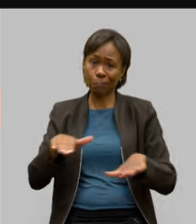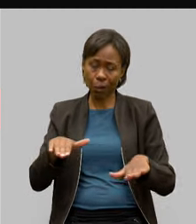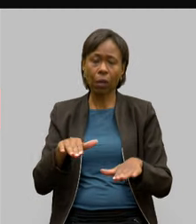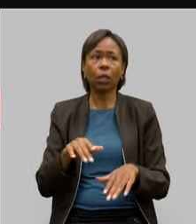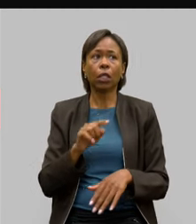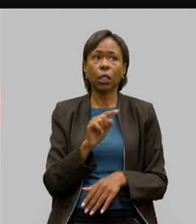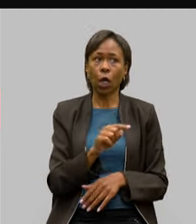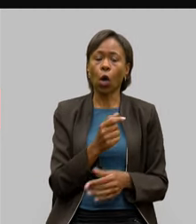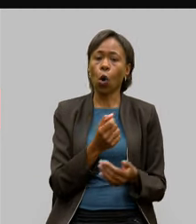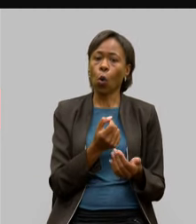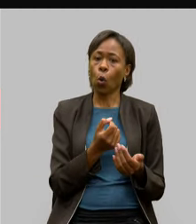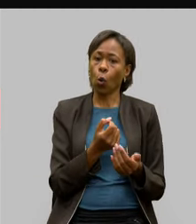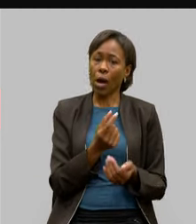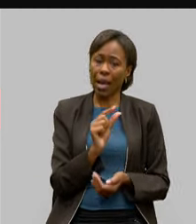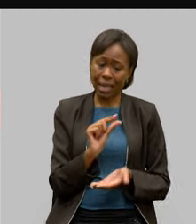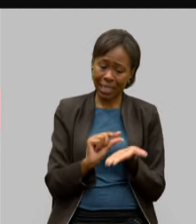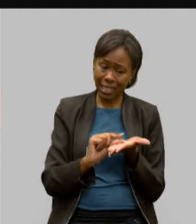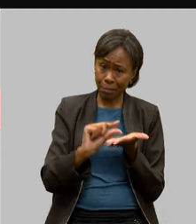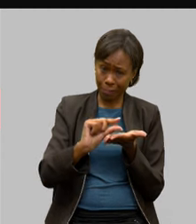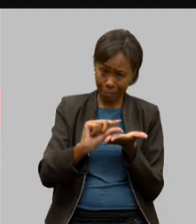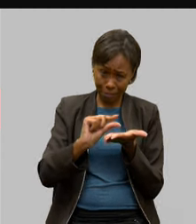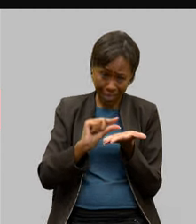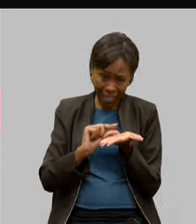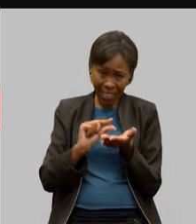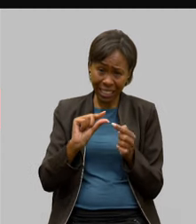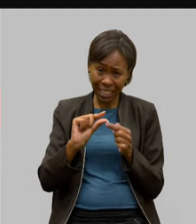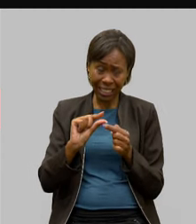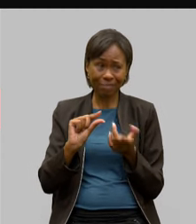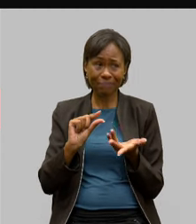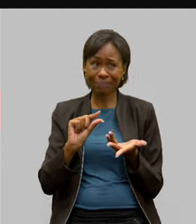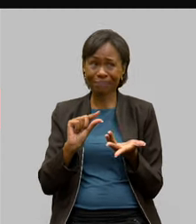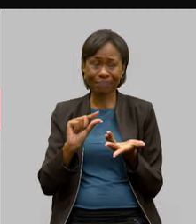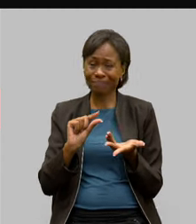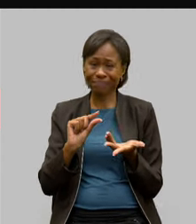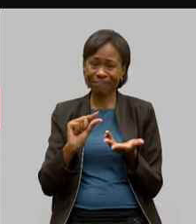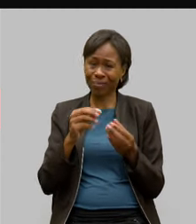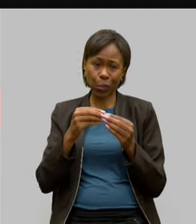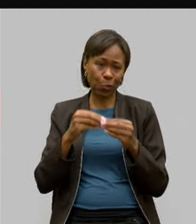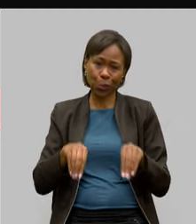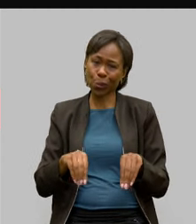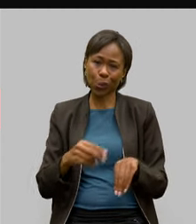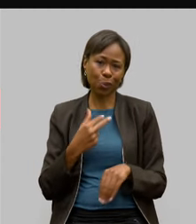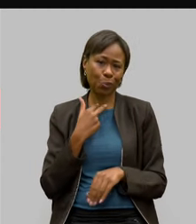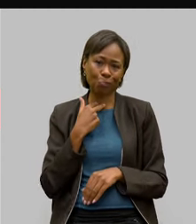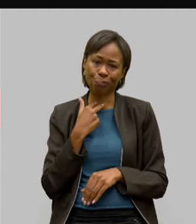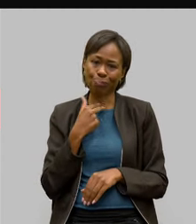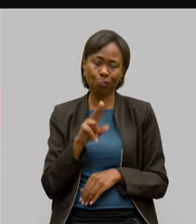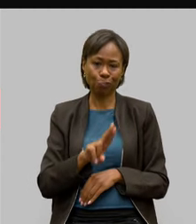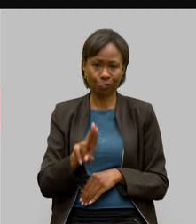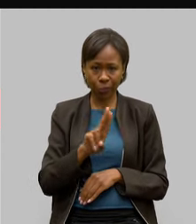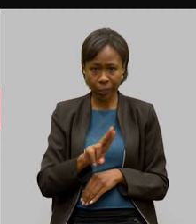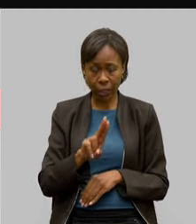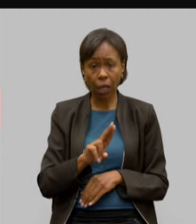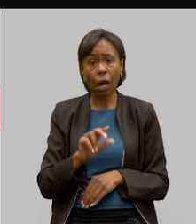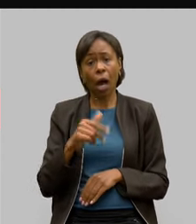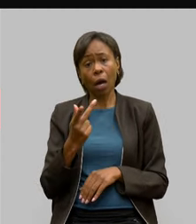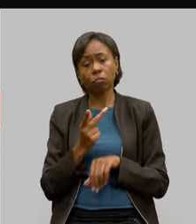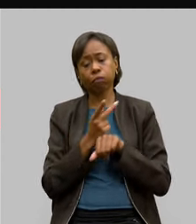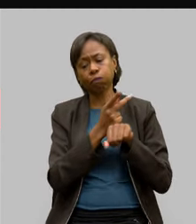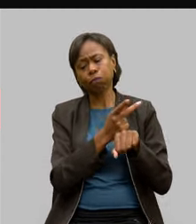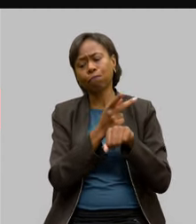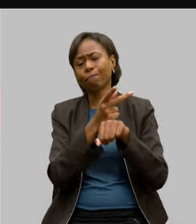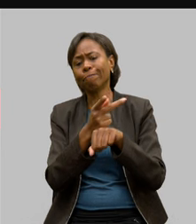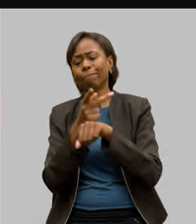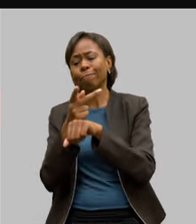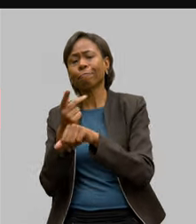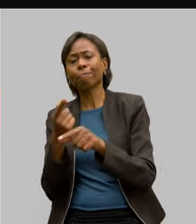né então ficou um pouco mais prejudicada a gente não poderia mais usar essa fonte né então a gente começou a procurar outros meios de